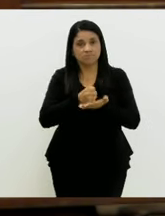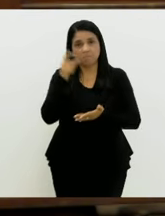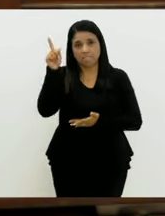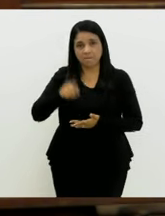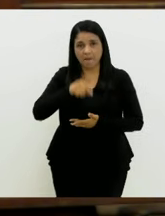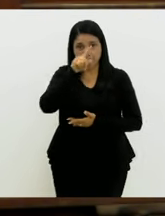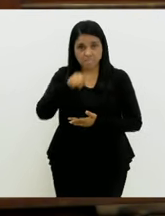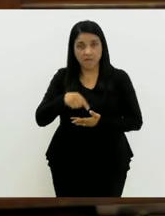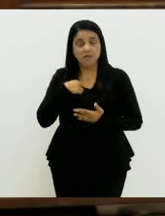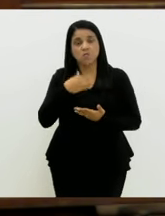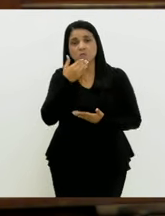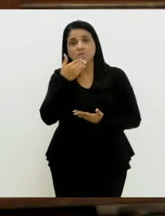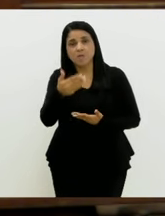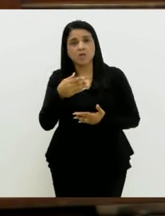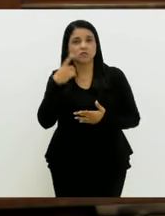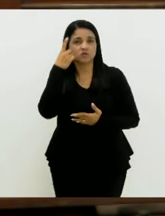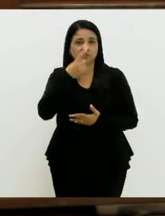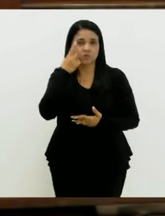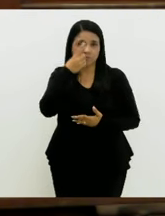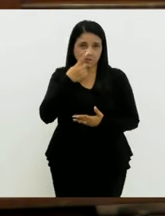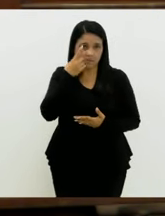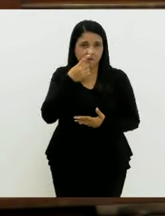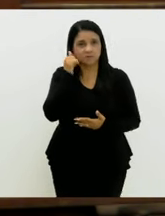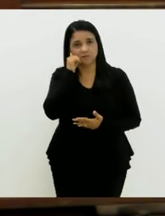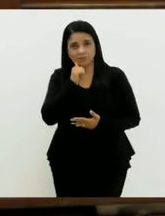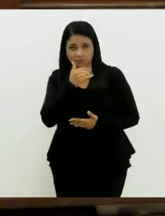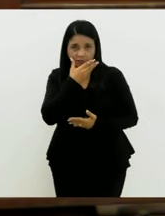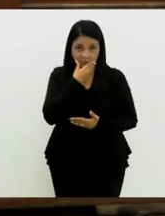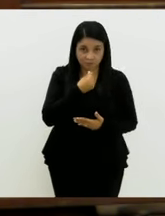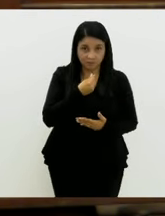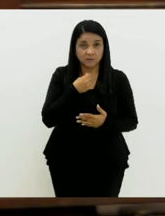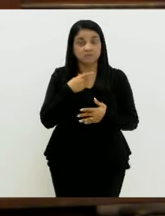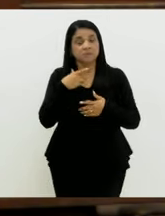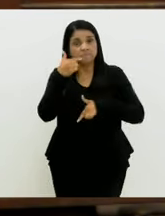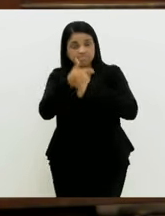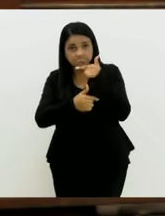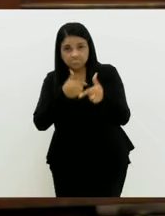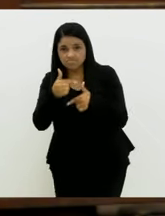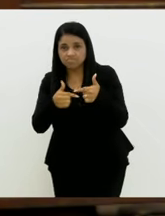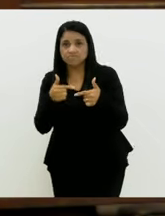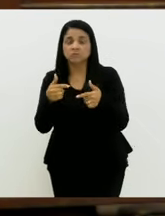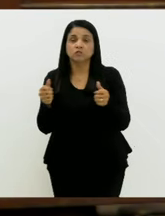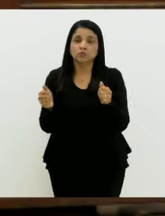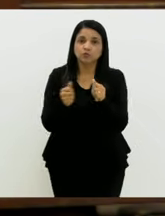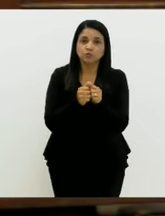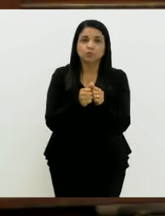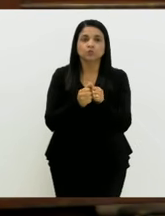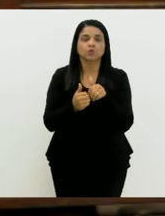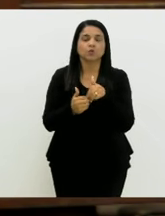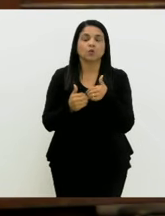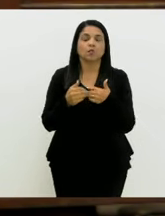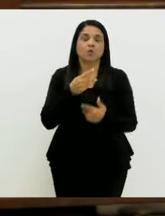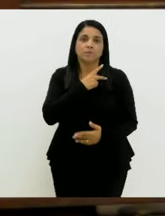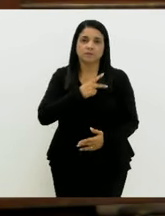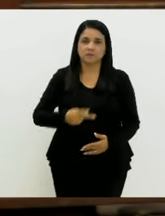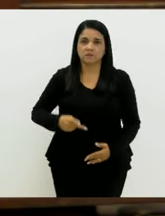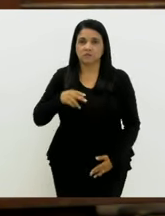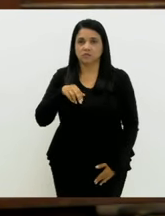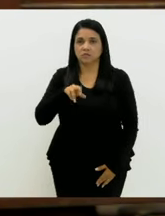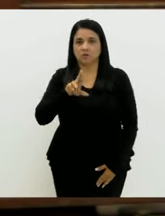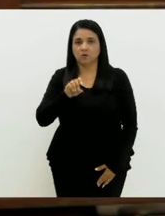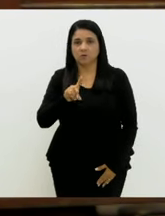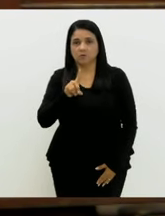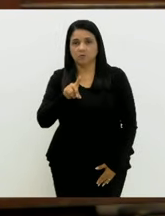apelo que eu faço para todos os deputados e deputadas que entrem nessa briga ao lado do presidente Rodrigo Bacelar, para que a gente